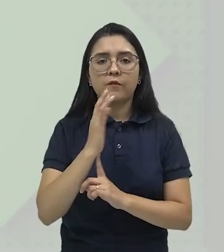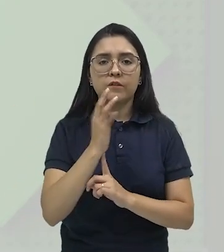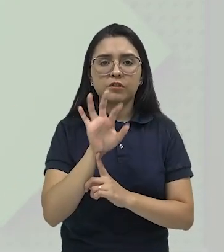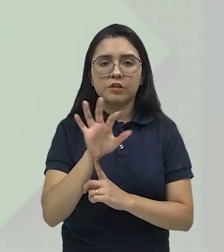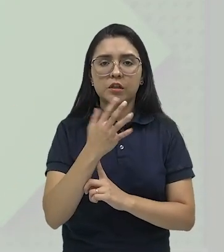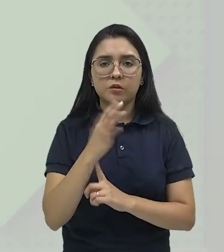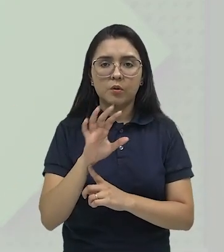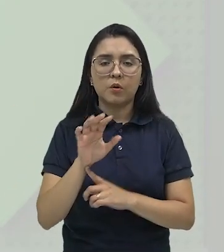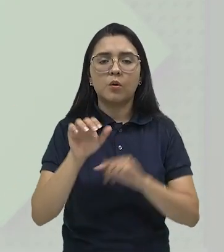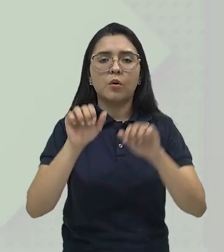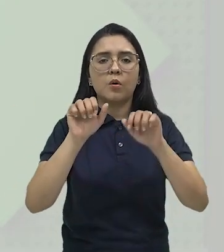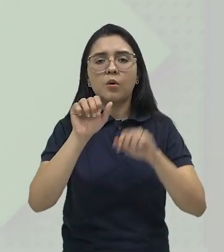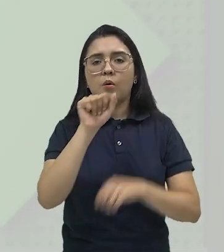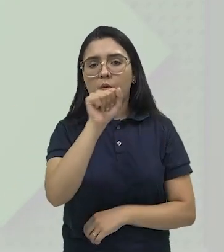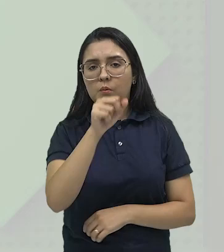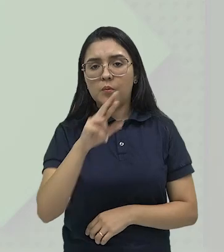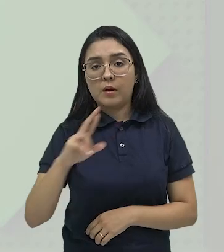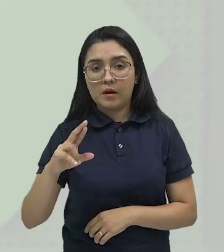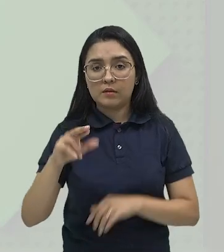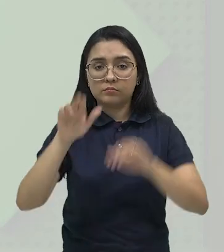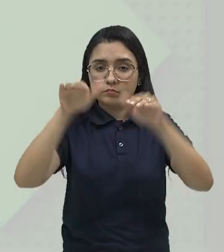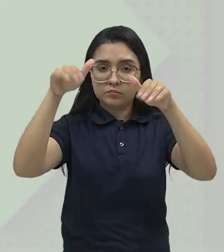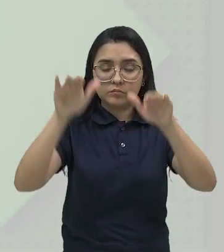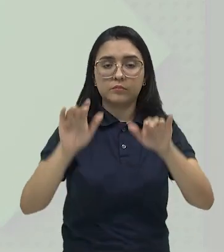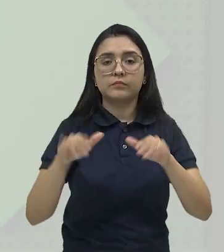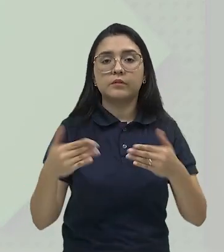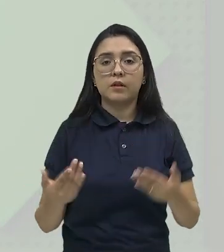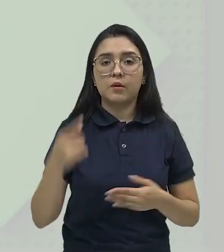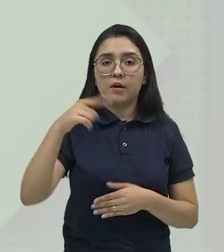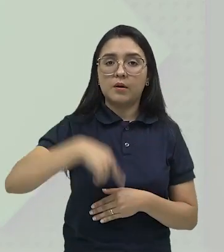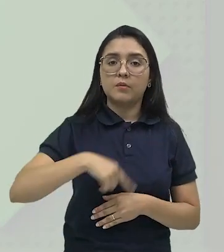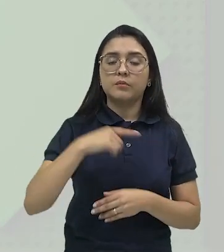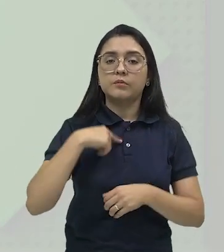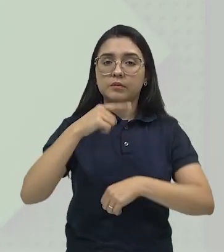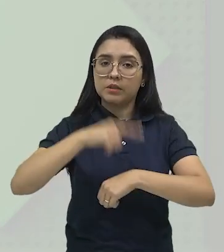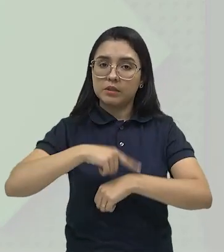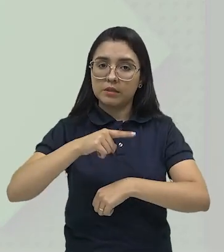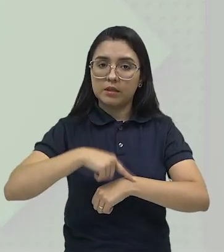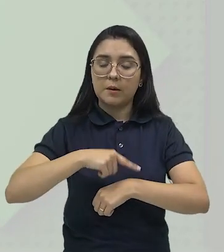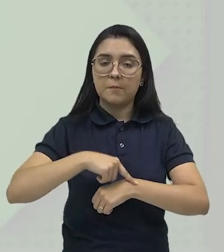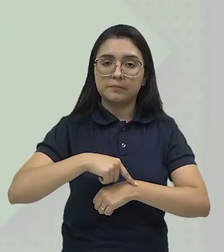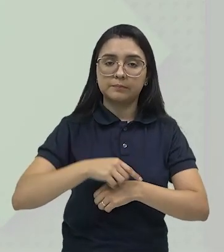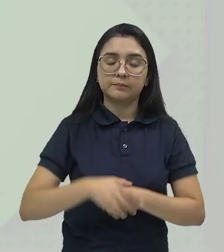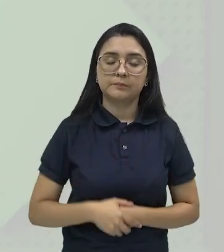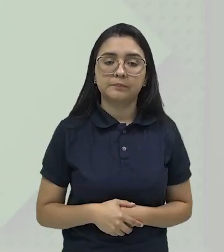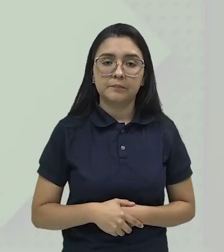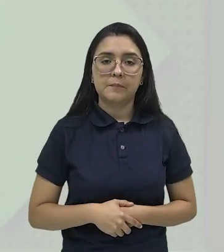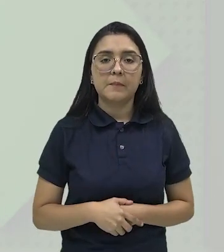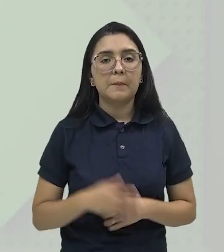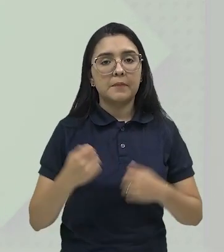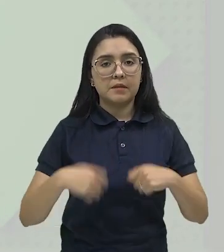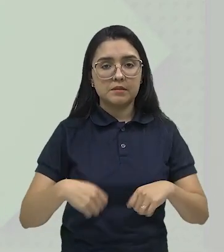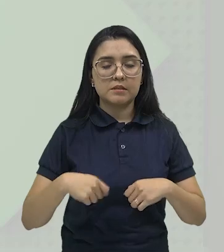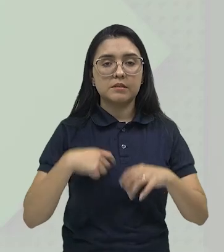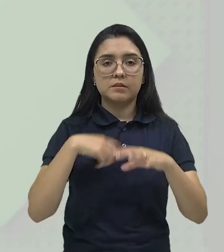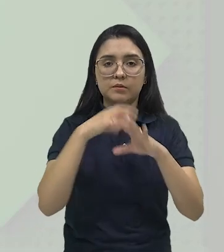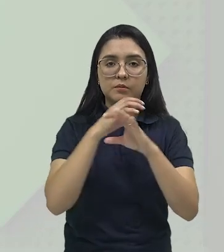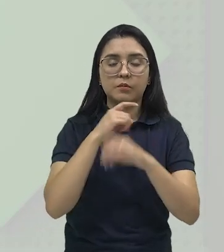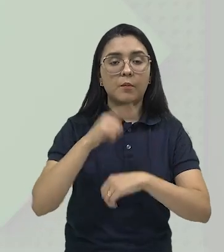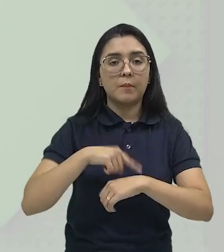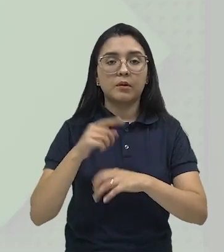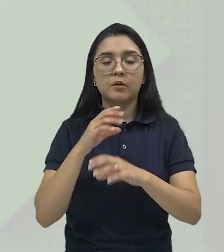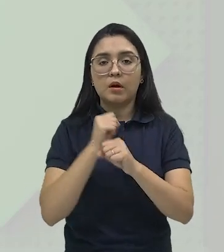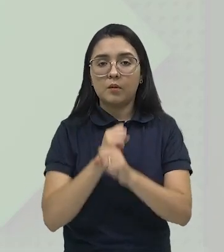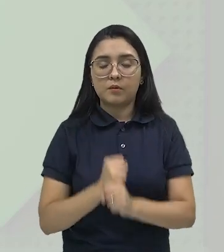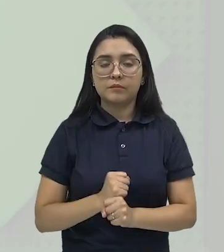ventilador, o ar-condicionado. Então, isso tudo é o tempo e ele tem que ser levado em consideração aí nesse cálculo. A gente percebe